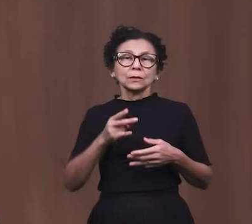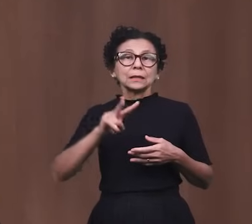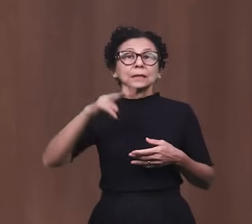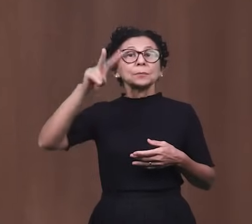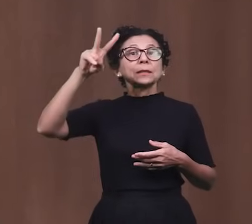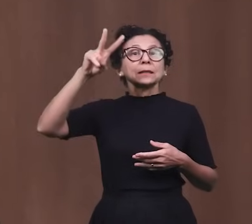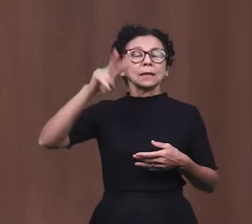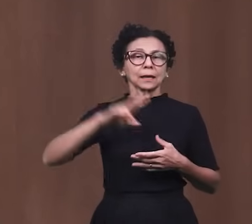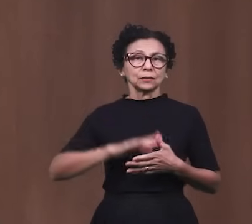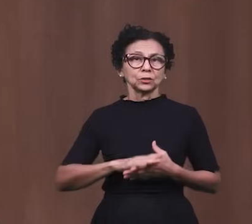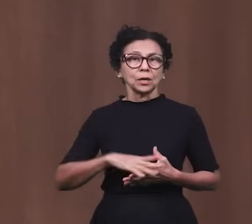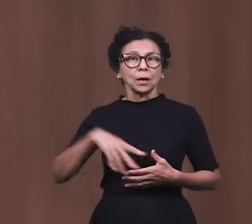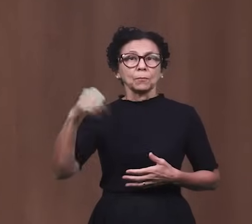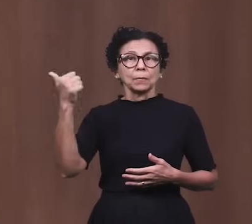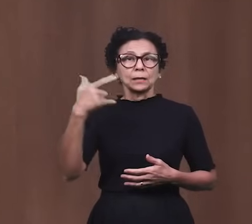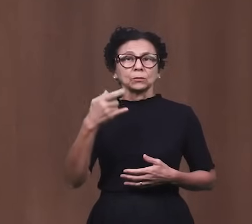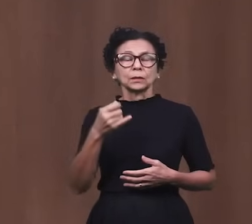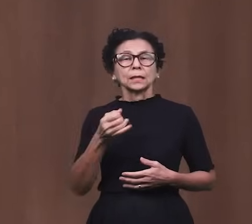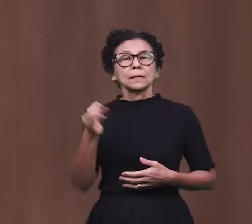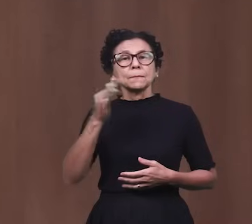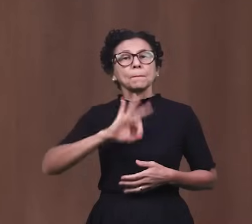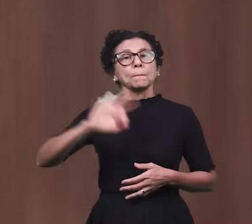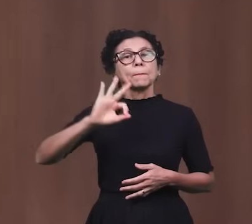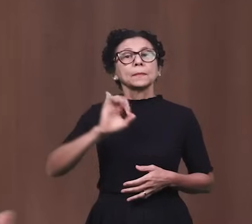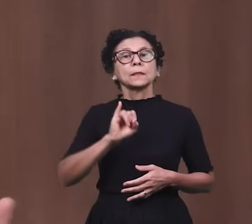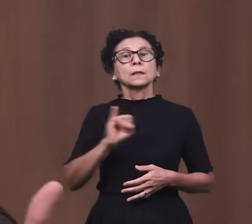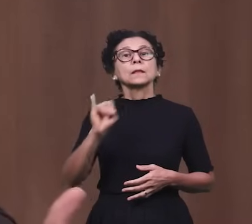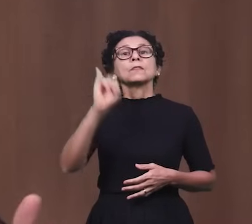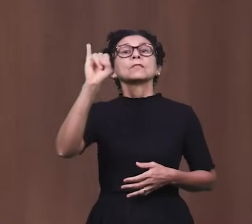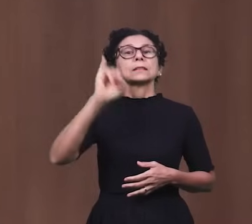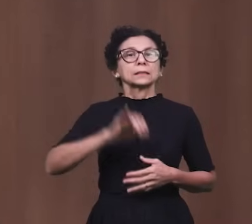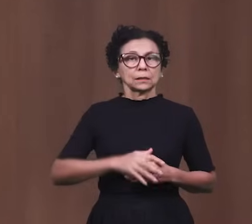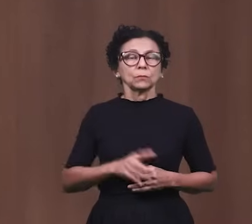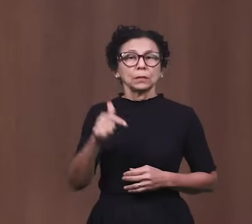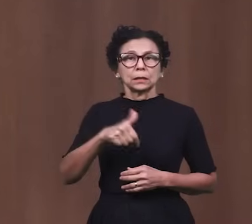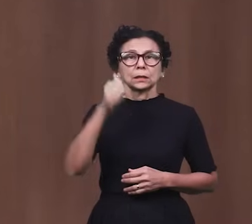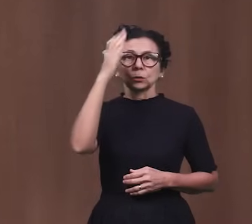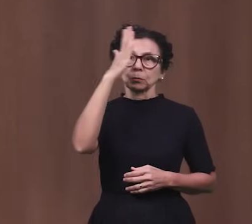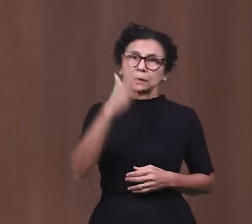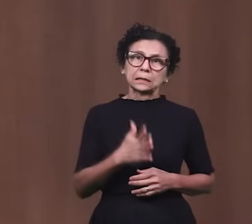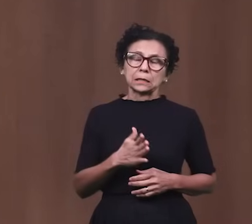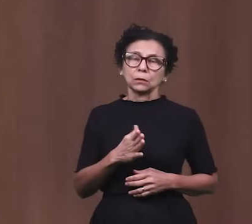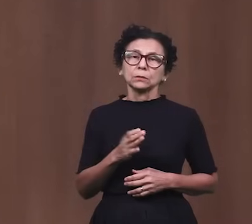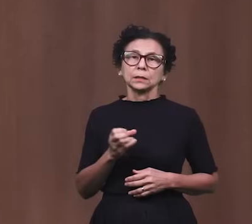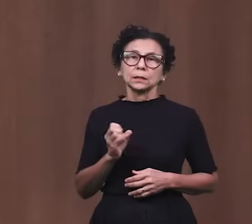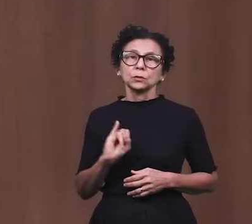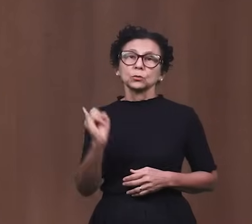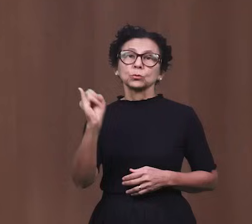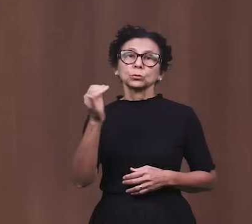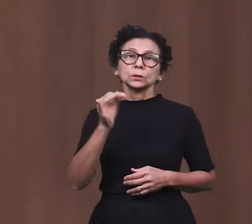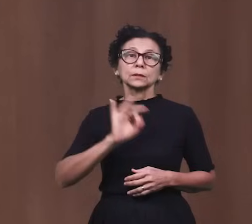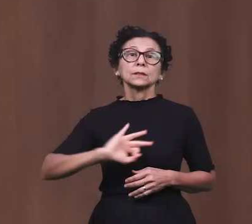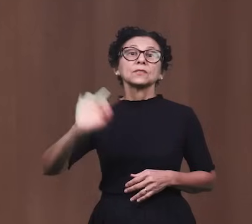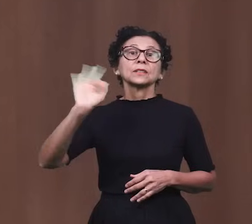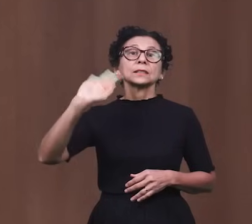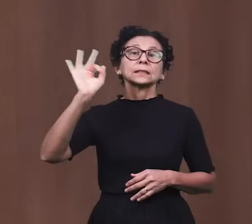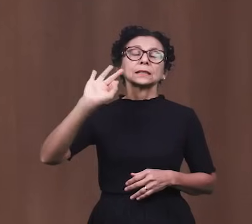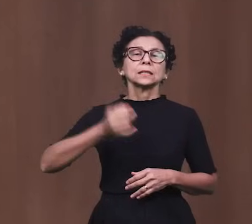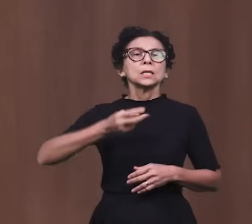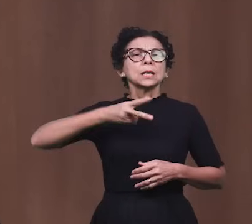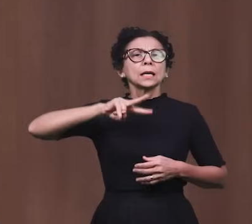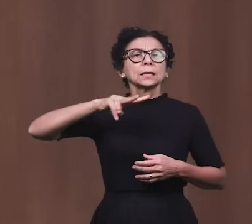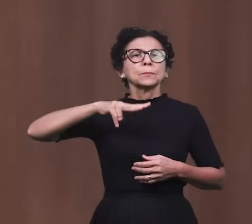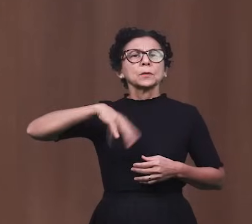acima da inflação, porque o IPCA é justamente essa inflação que nós temos esse índice no Brasil que mede a inflação no país, e ele te dá